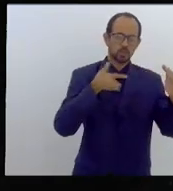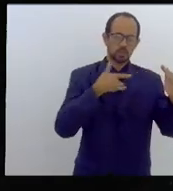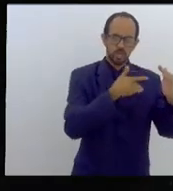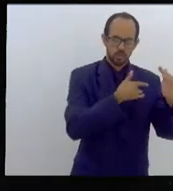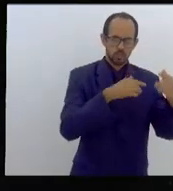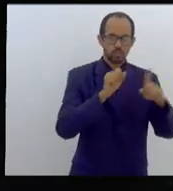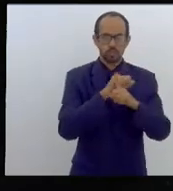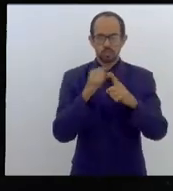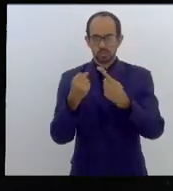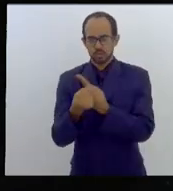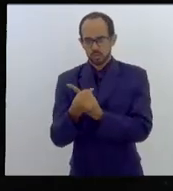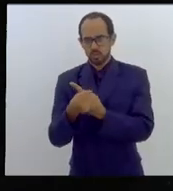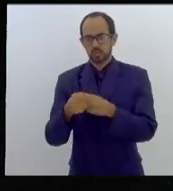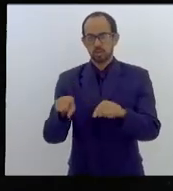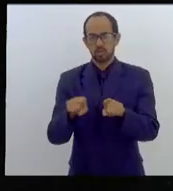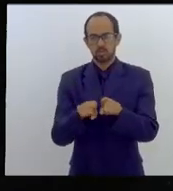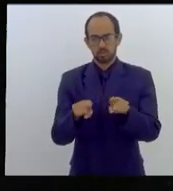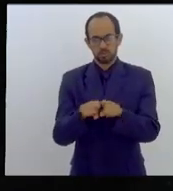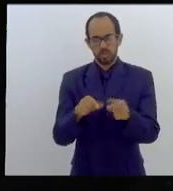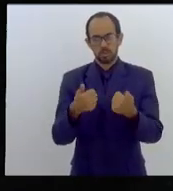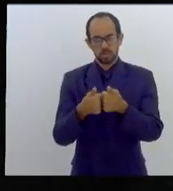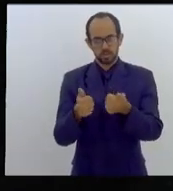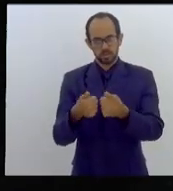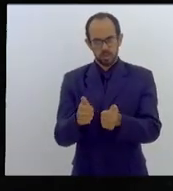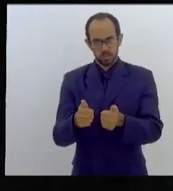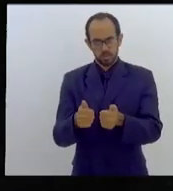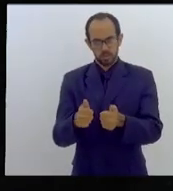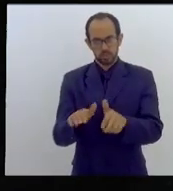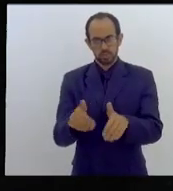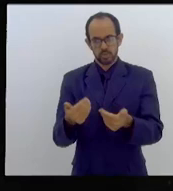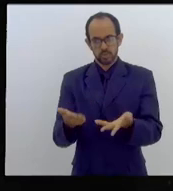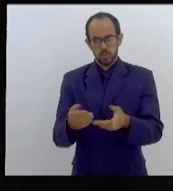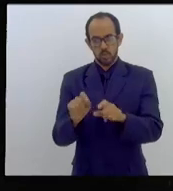assistência social e na área do transporte. Então,